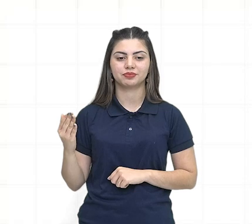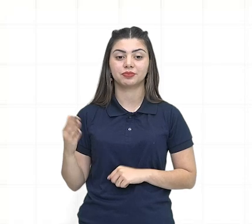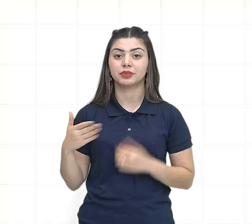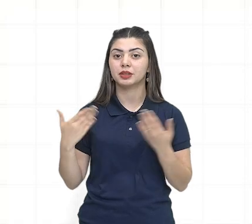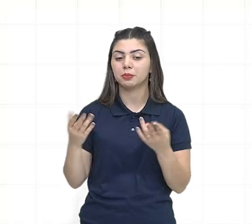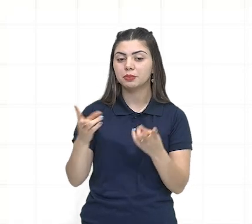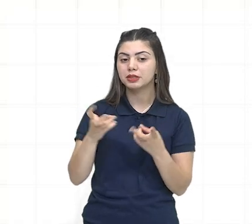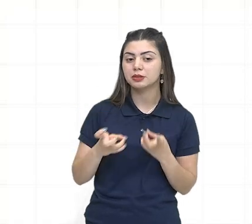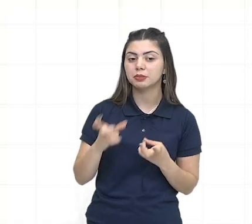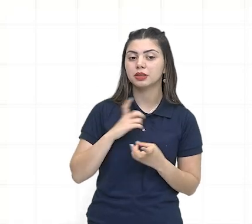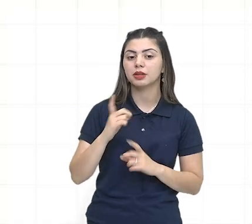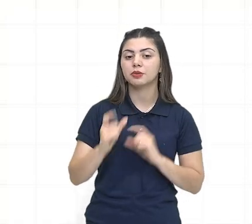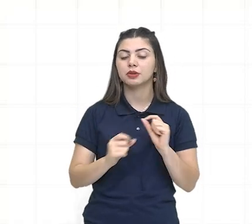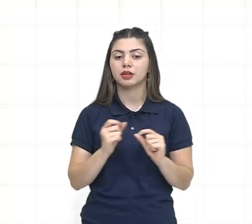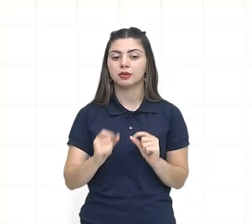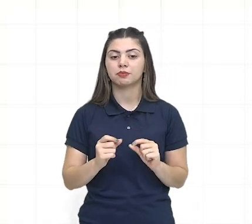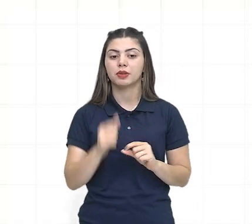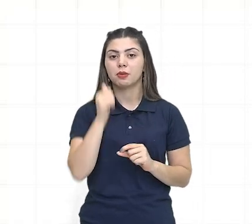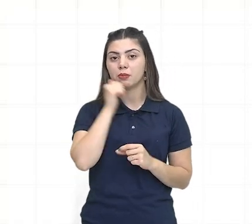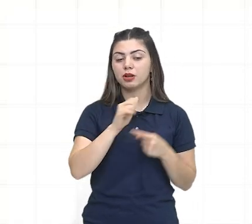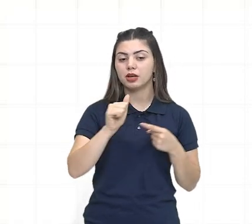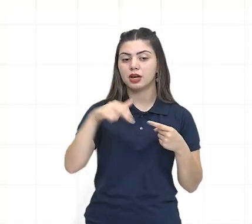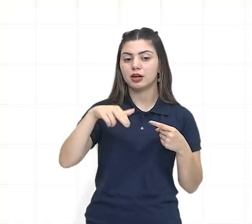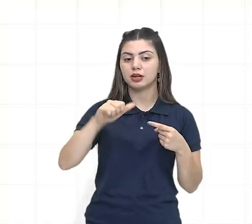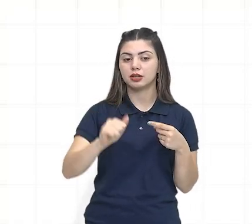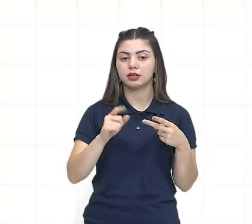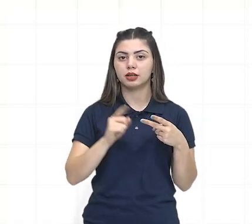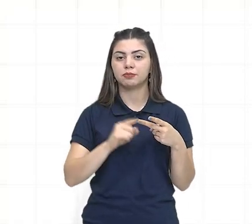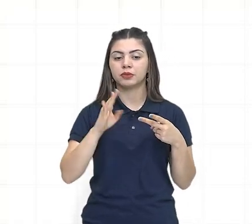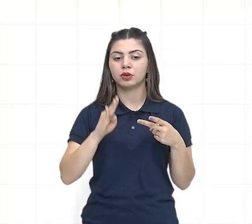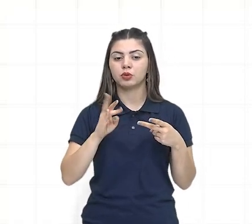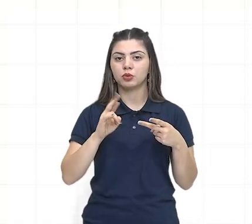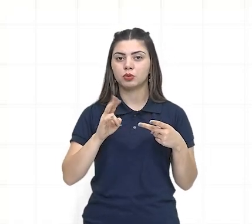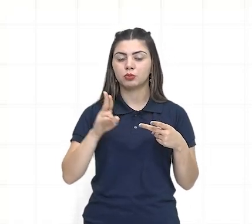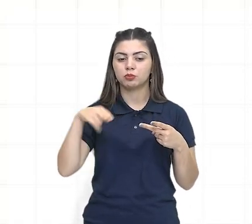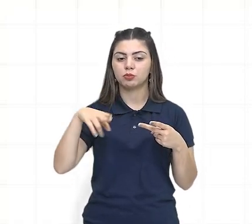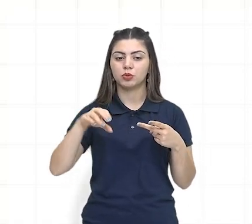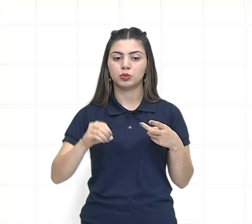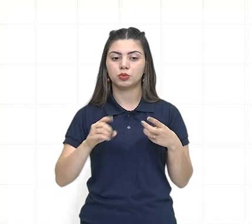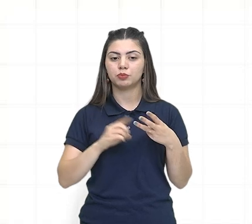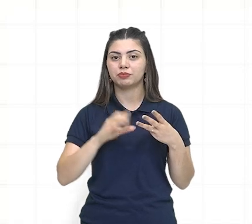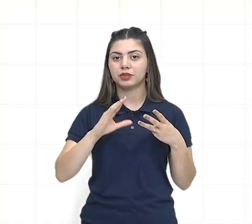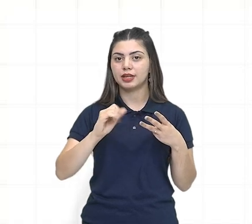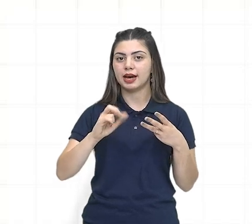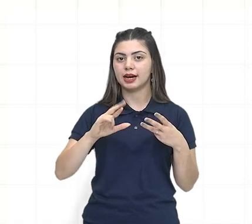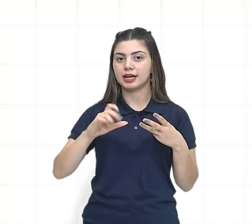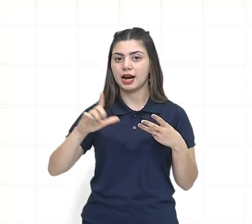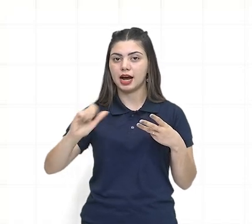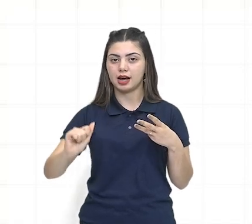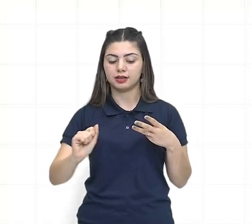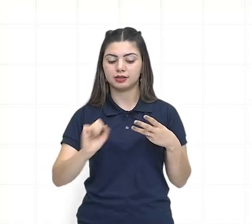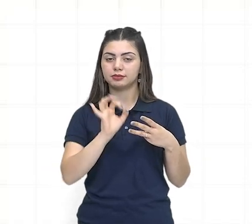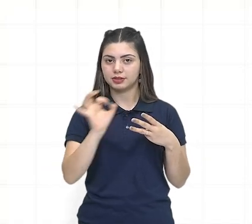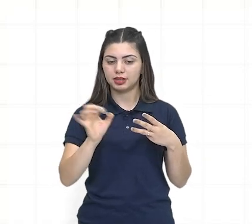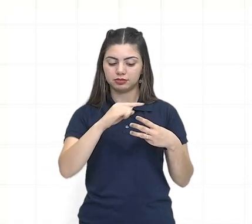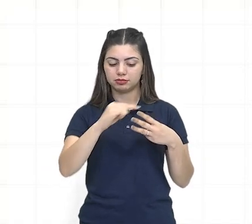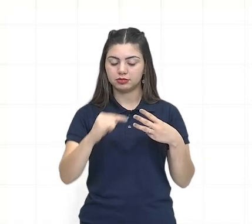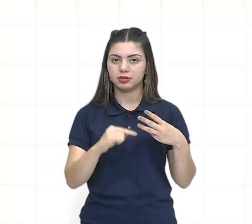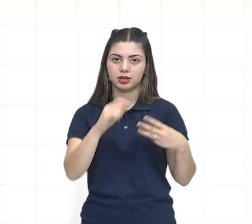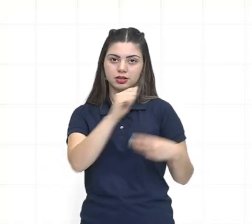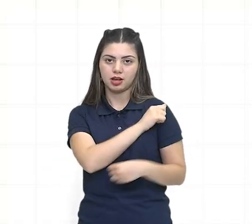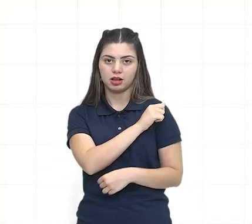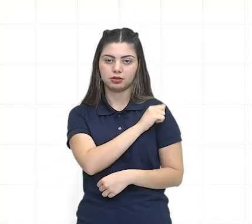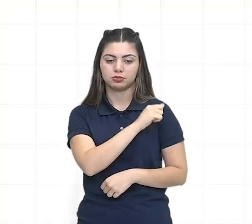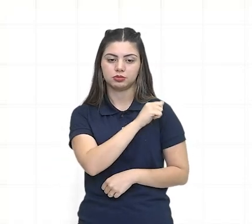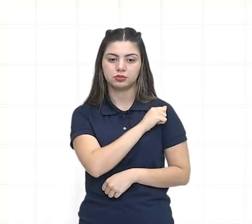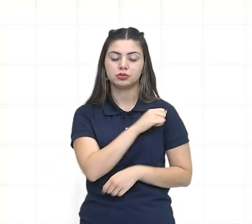ó, nós temos a aluna Ana, o aluno Bruno e a aluna Carla.